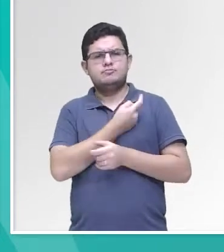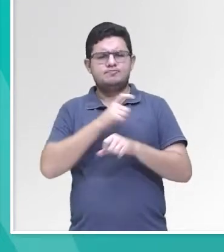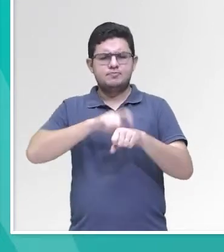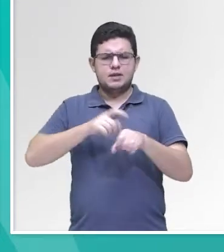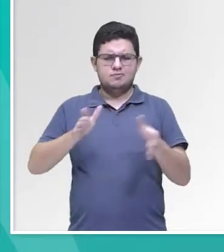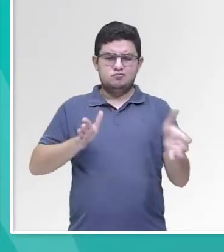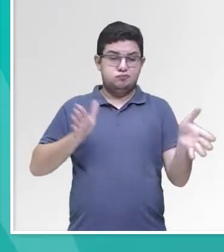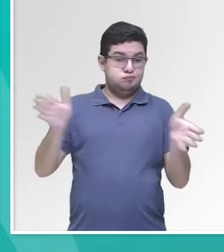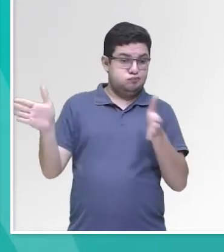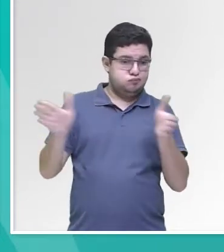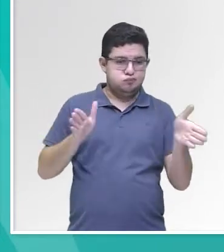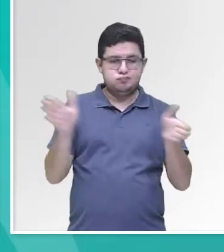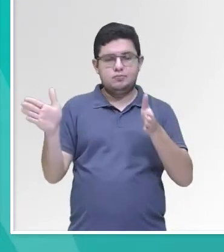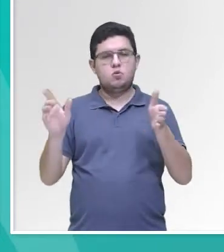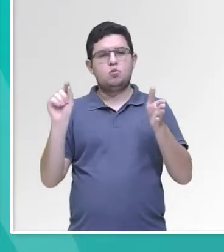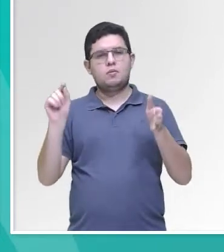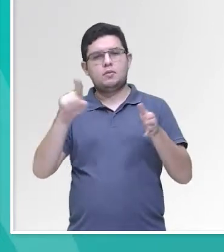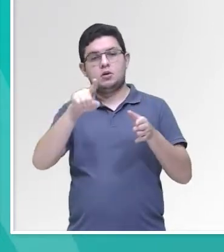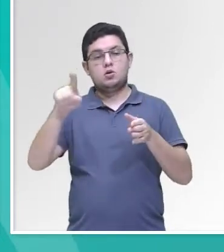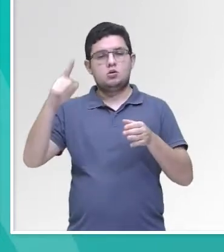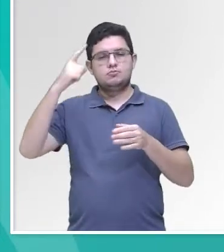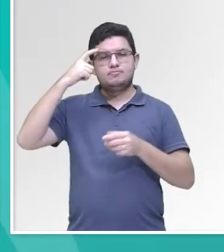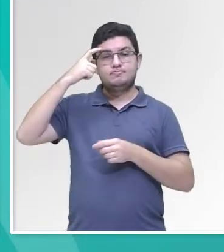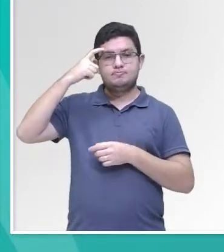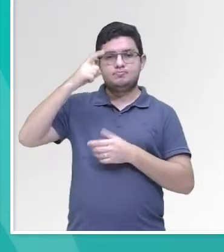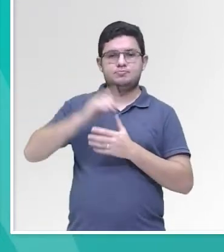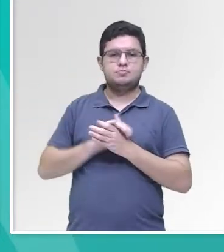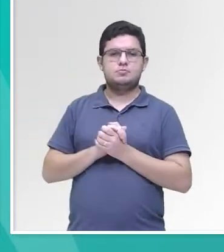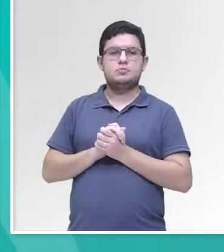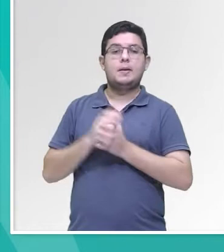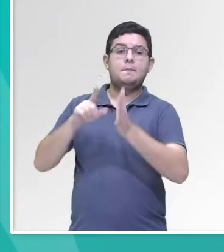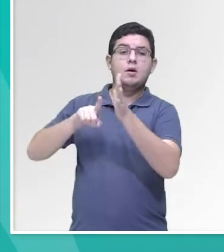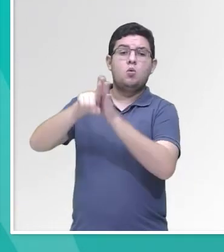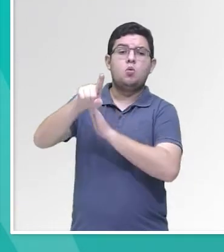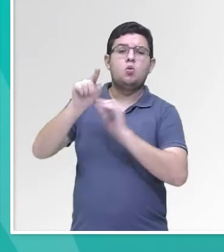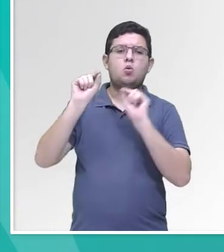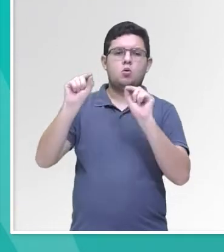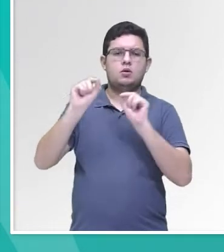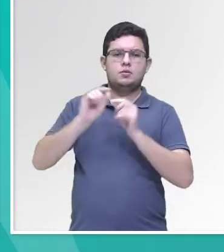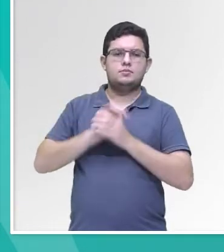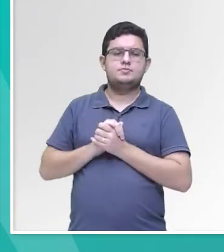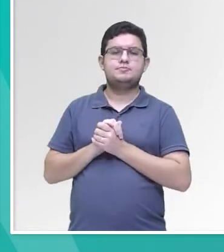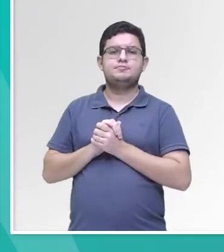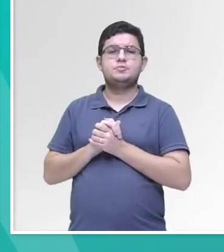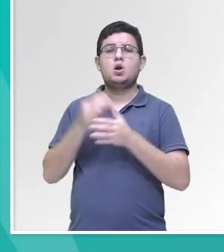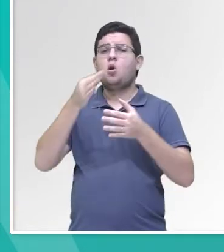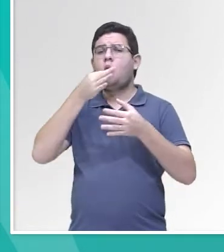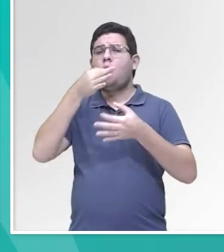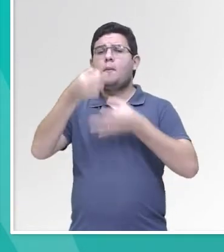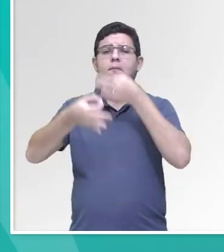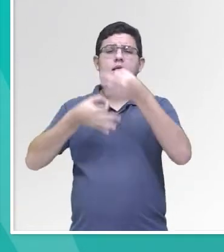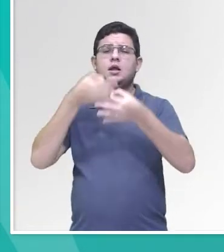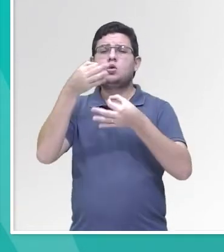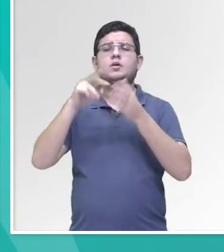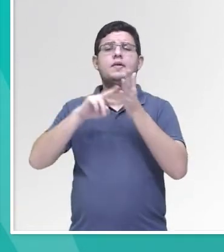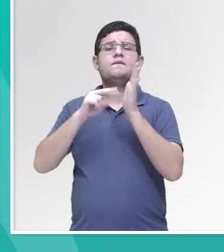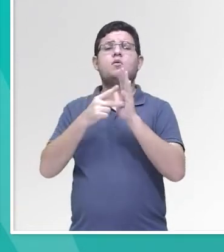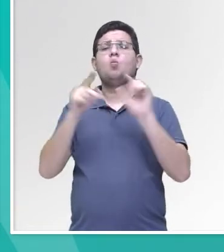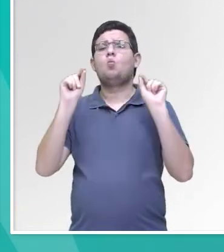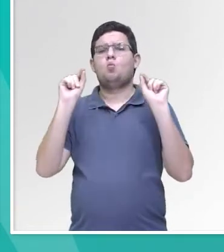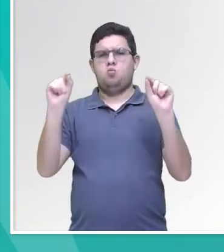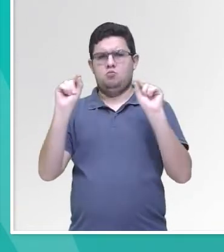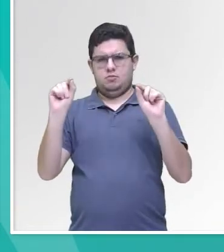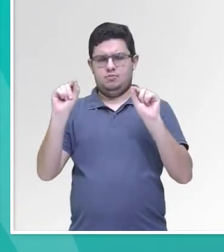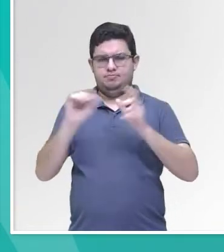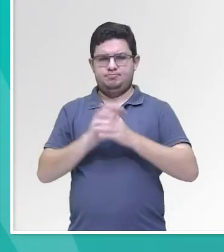sobre ele. Olhem só aí. O nosso desafio é: o que é opinião? O que é opinião,